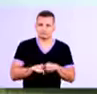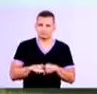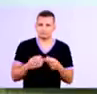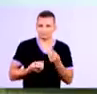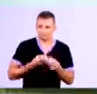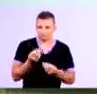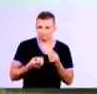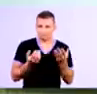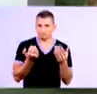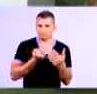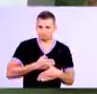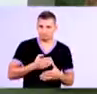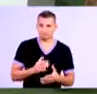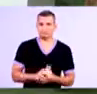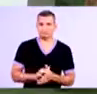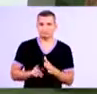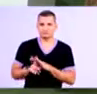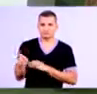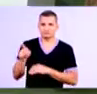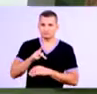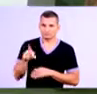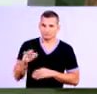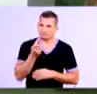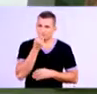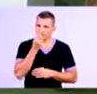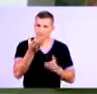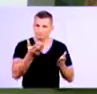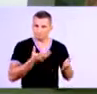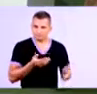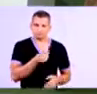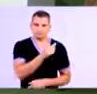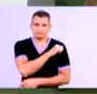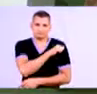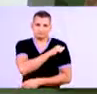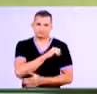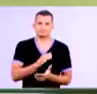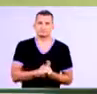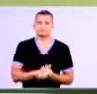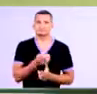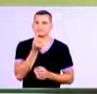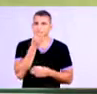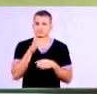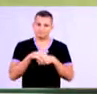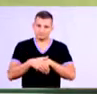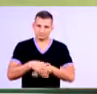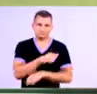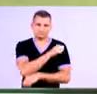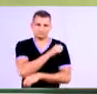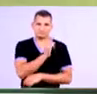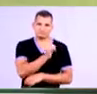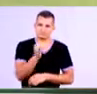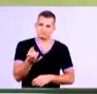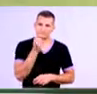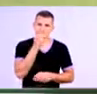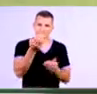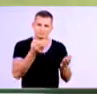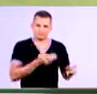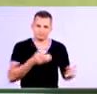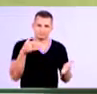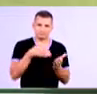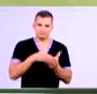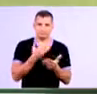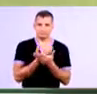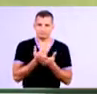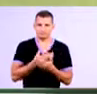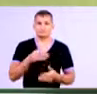vocês. Professora Sabrina, dê umas boas-vindas aos nossos alunos. Boa noite, alunos e tutores, sejam bem-vindos à nossa última aula, aula de